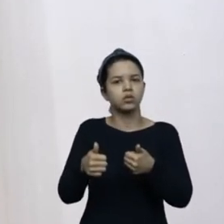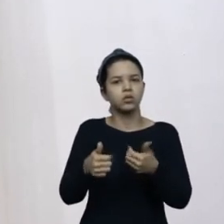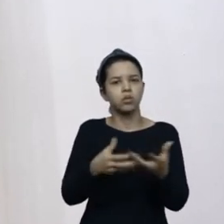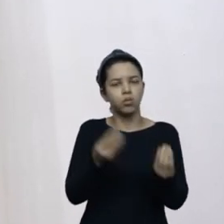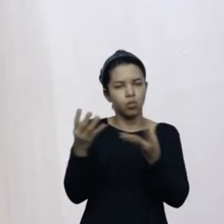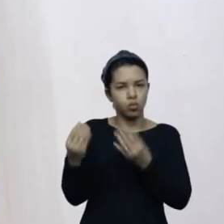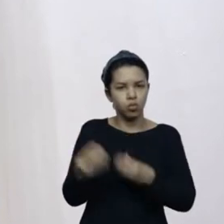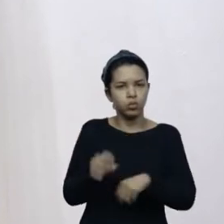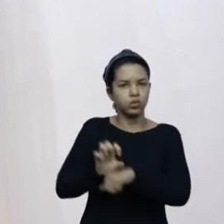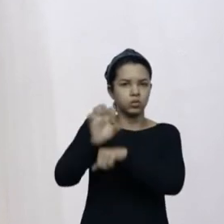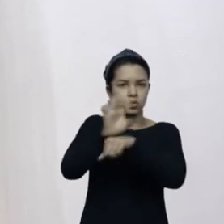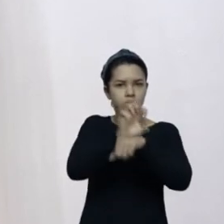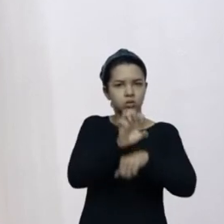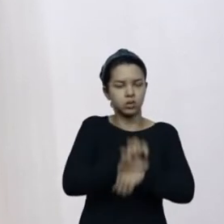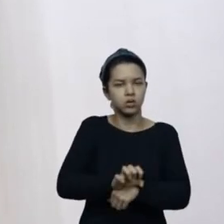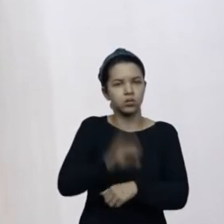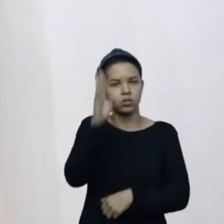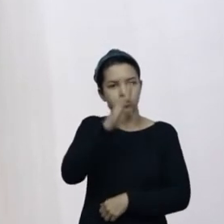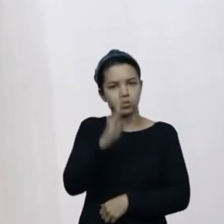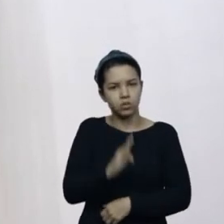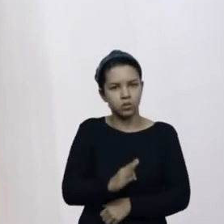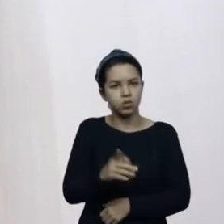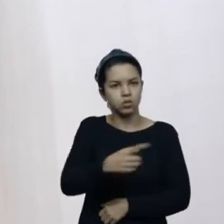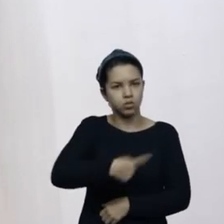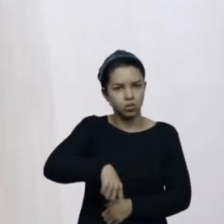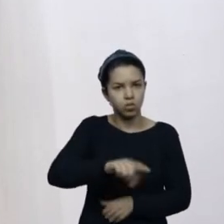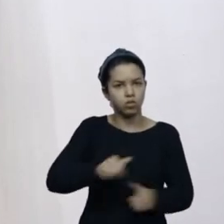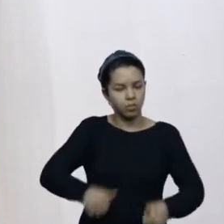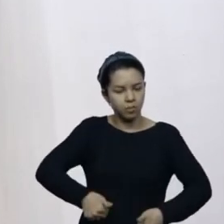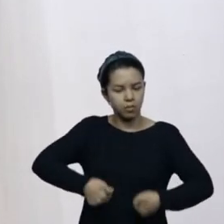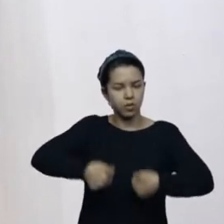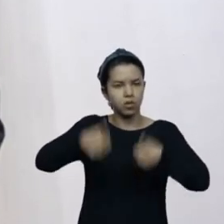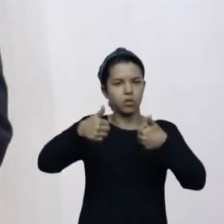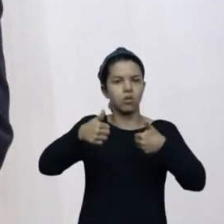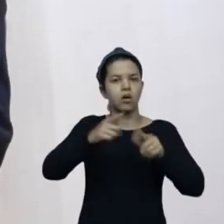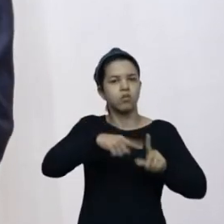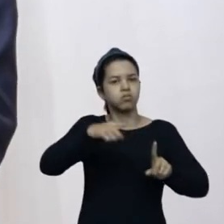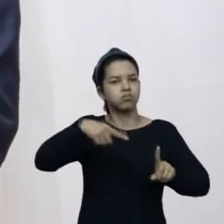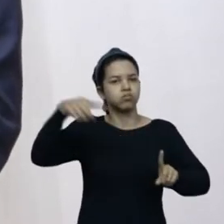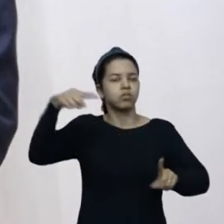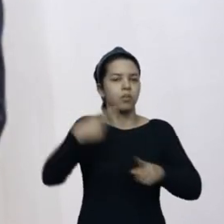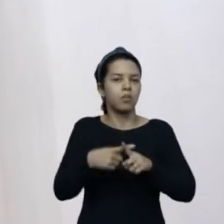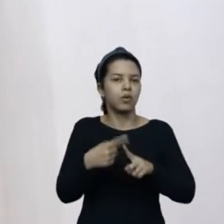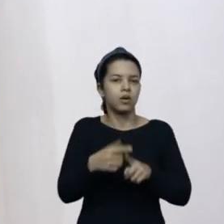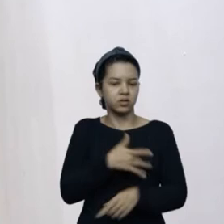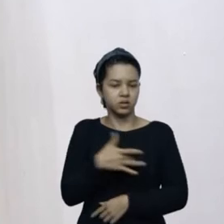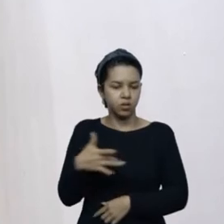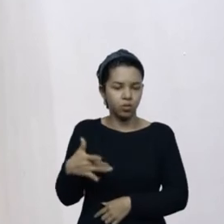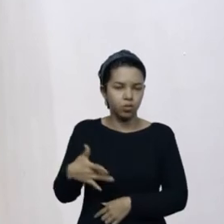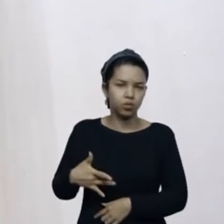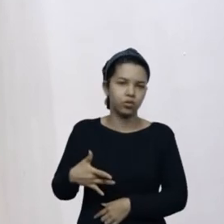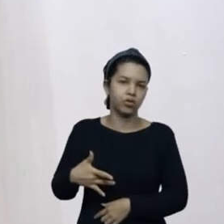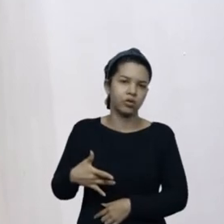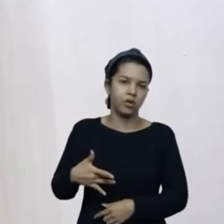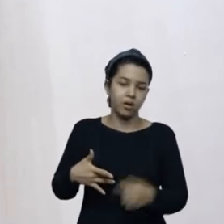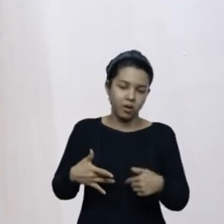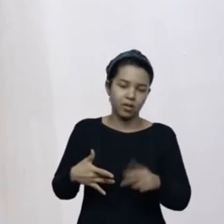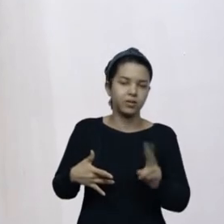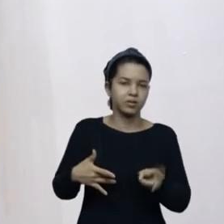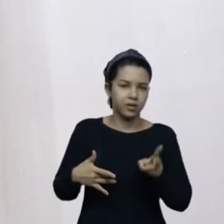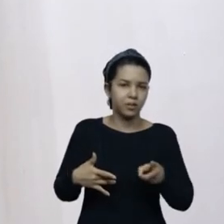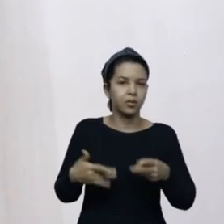né? E que a gente possa melhorar cada vez mais, porque a saúde sempre... Nós temos uma nova fronteira